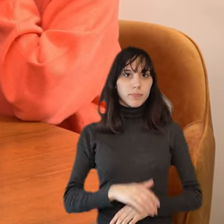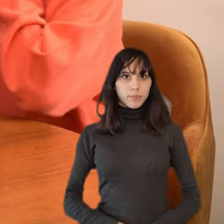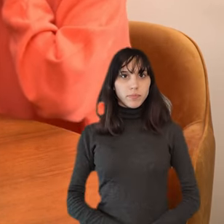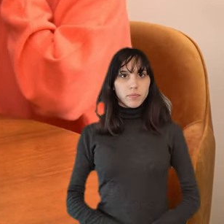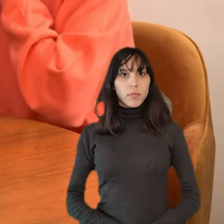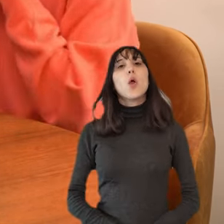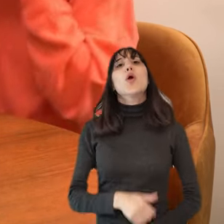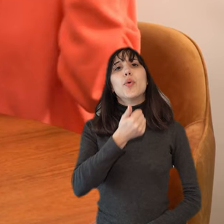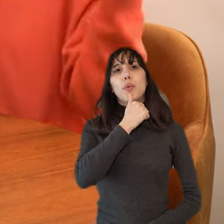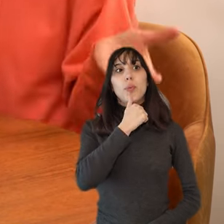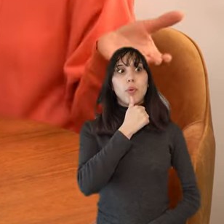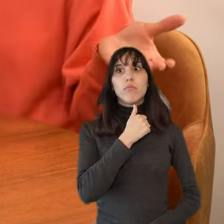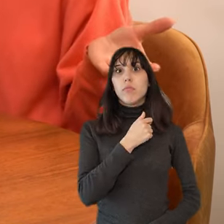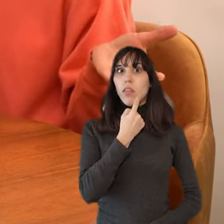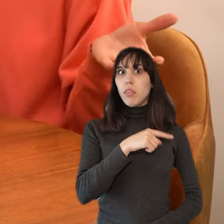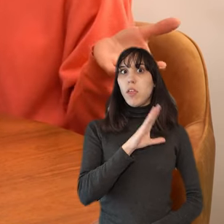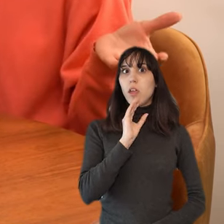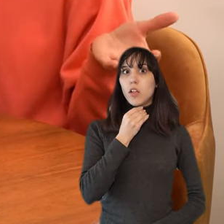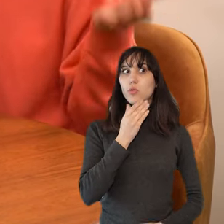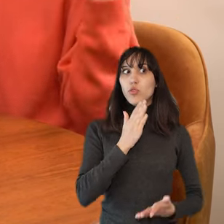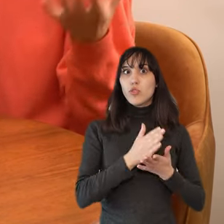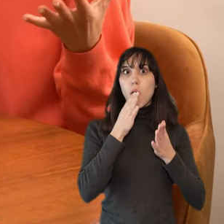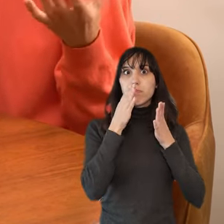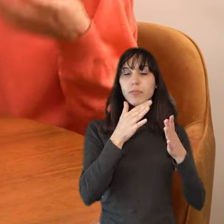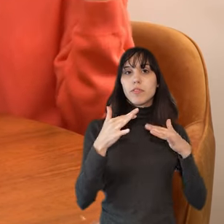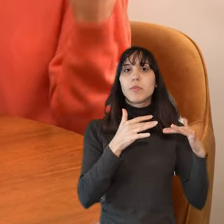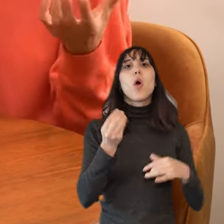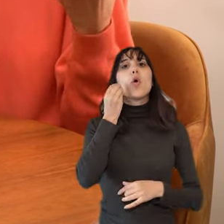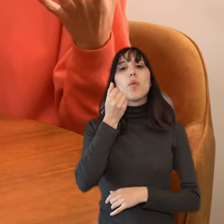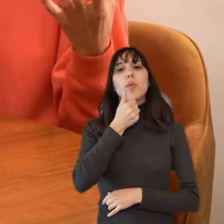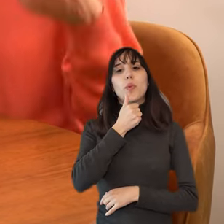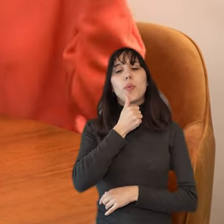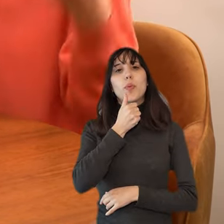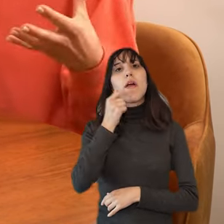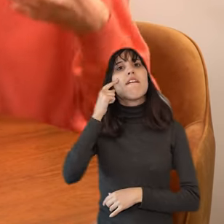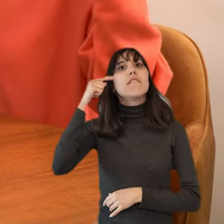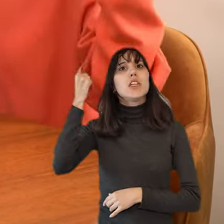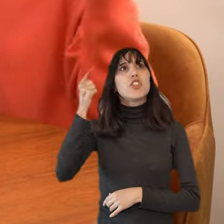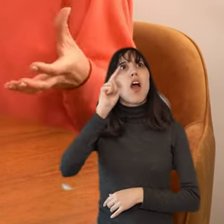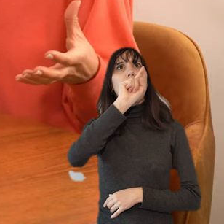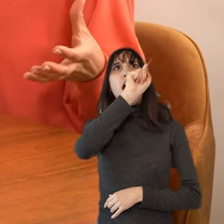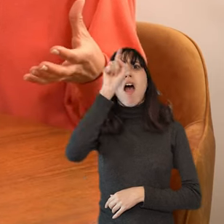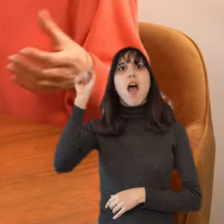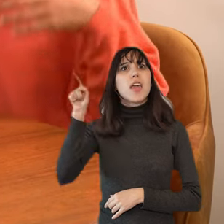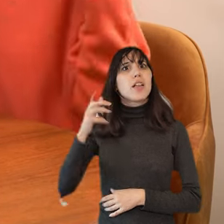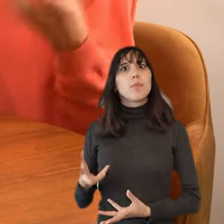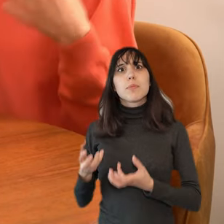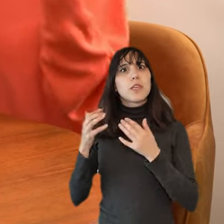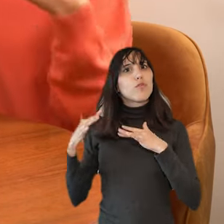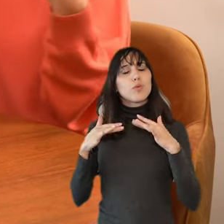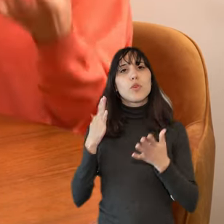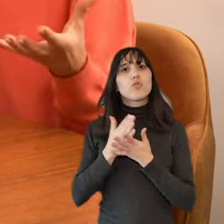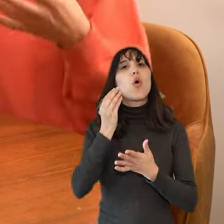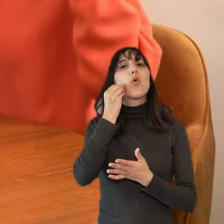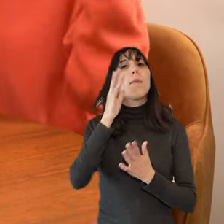alguns alunos que só gostam só gosta de futebol como é que eu vou viajar pelo mundo e ele quer futebol como é que